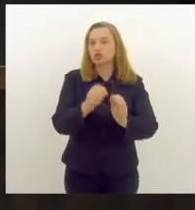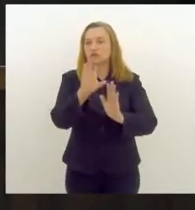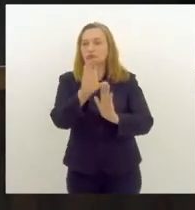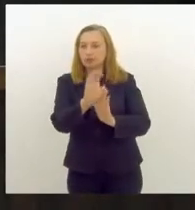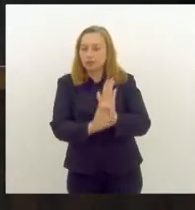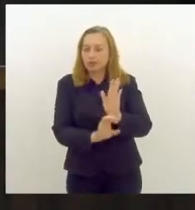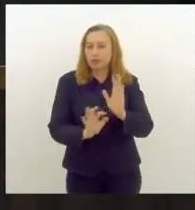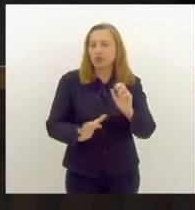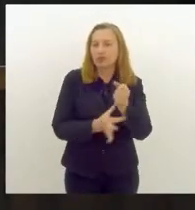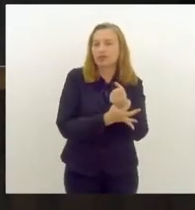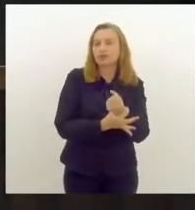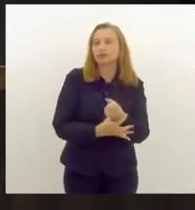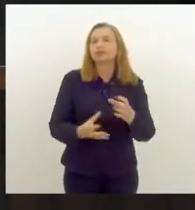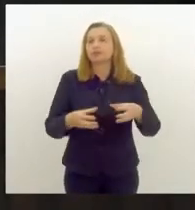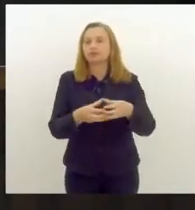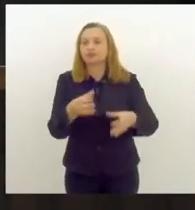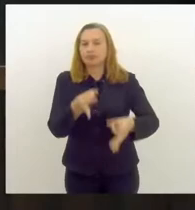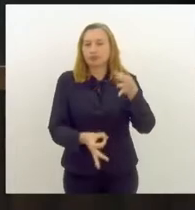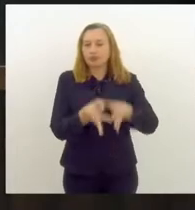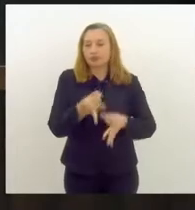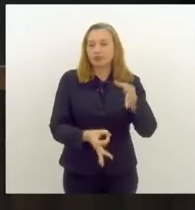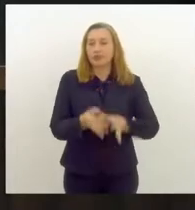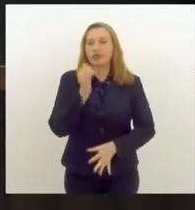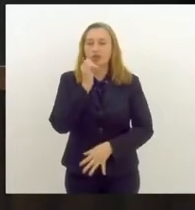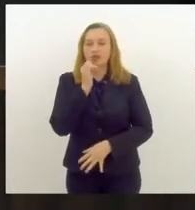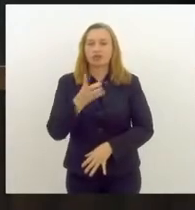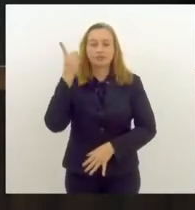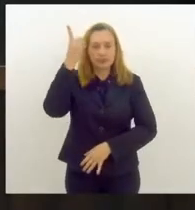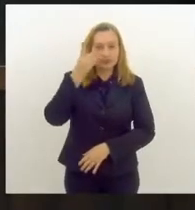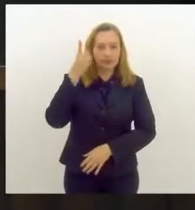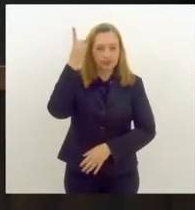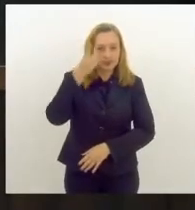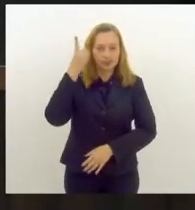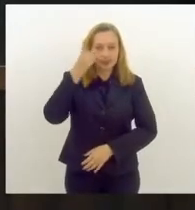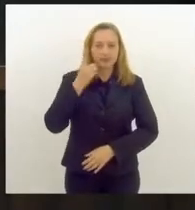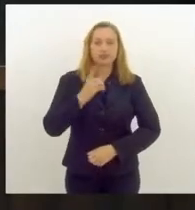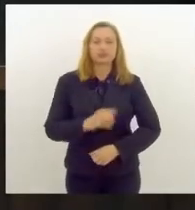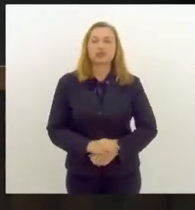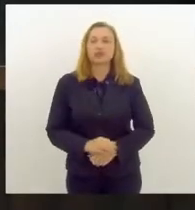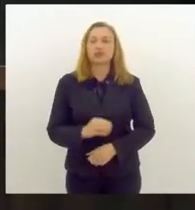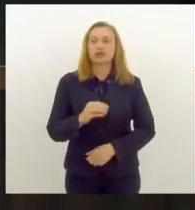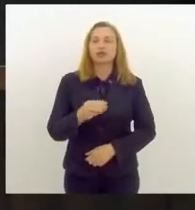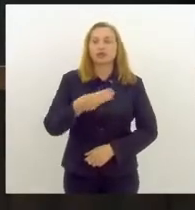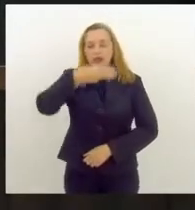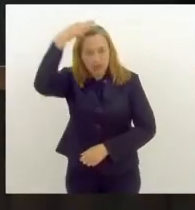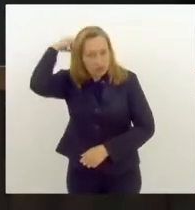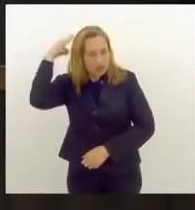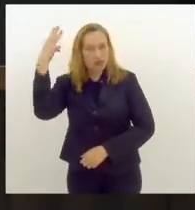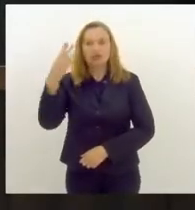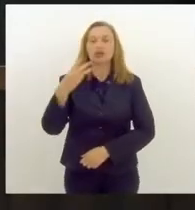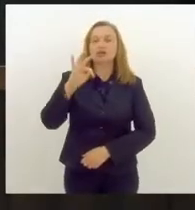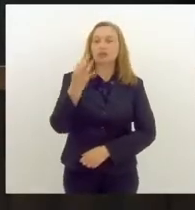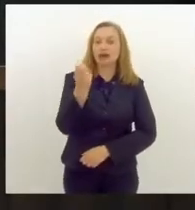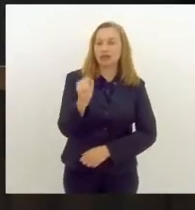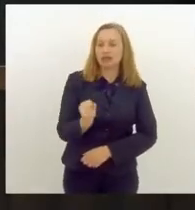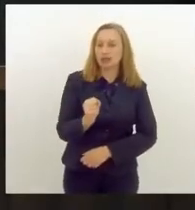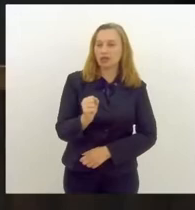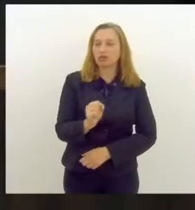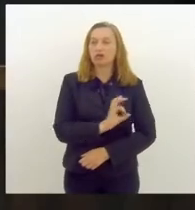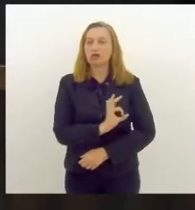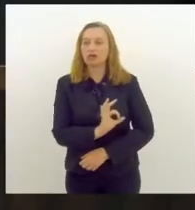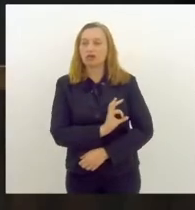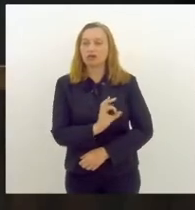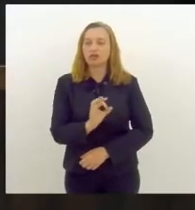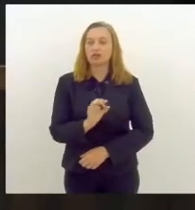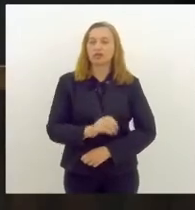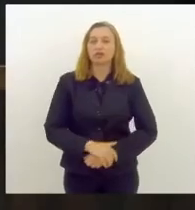Constituição e Justiça. E de Orçamento, favorável. Relatores, deputados. Márcio Pacheco, Marta Rocha, Rosenberg, Reis, Tia Ju e Márcio